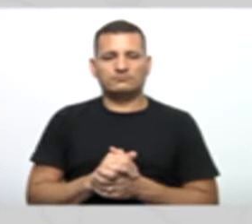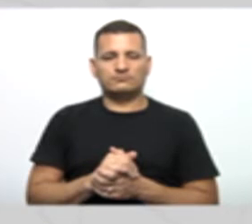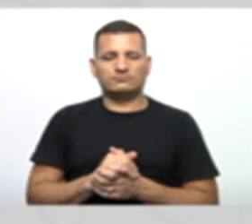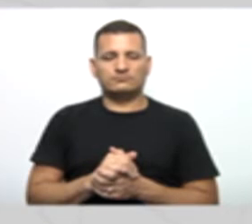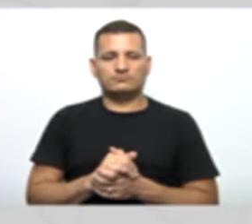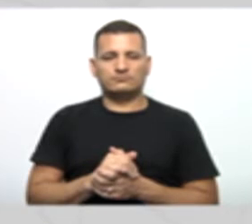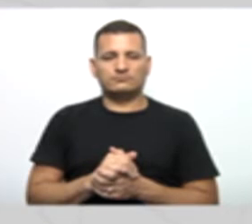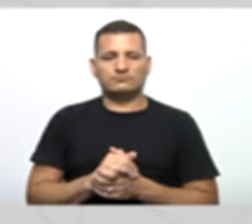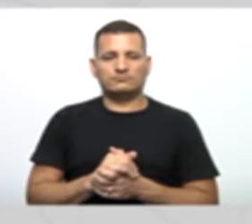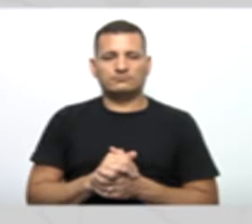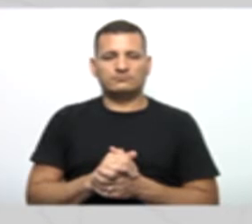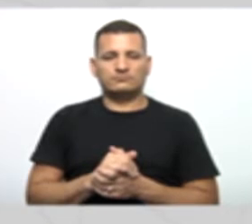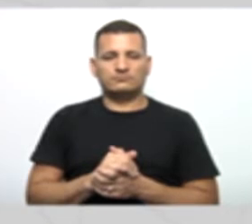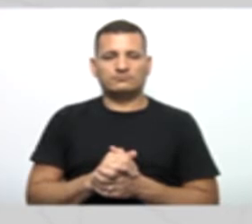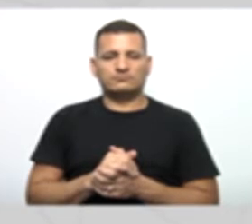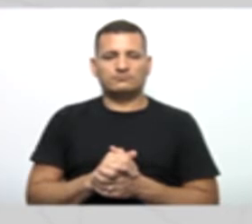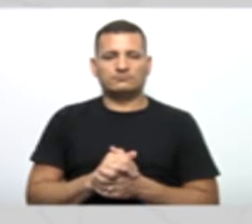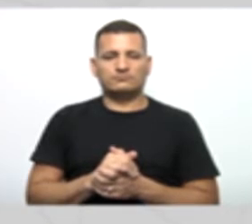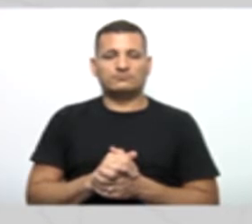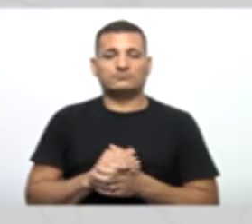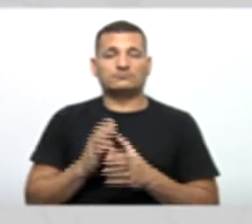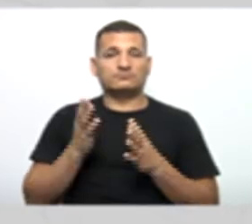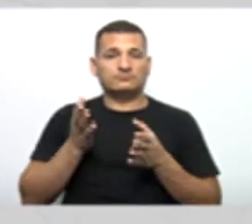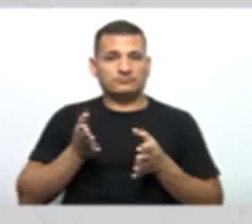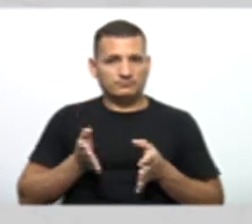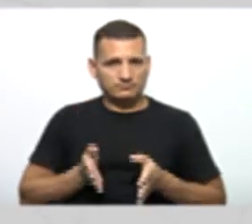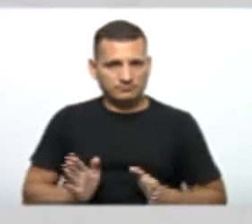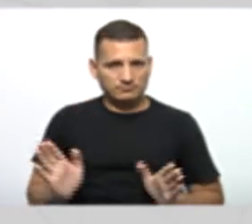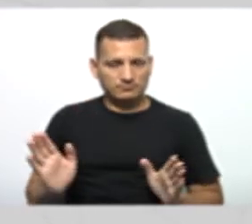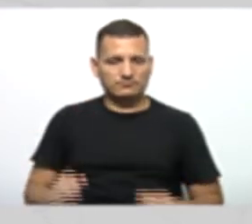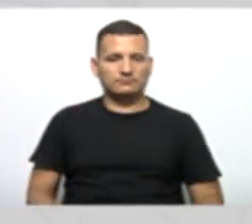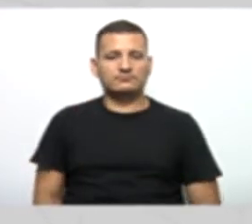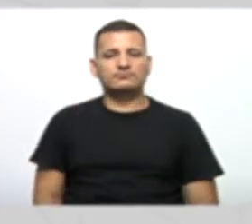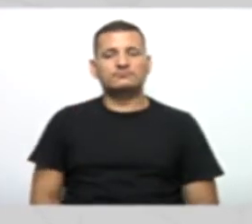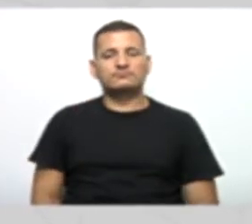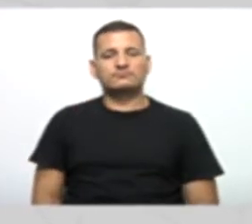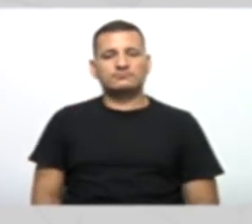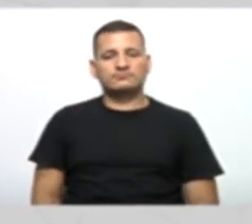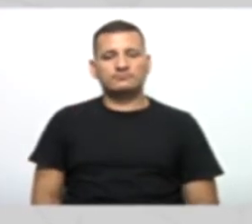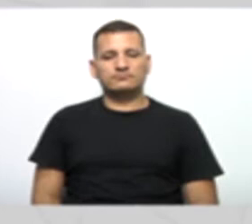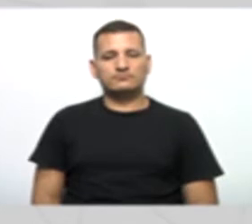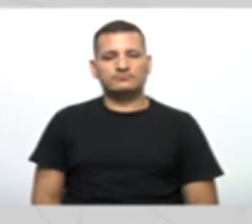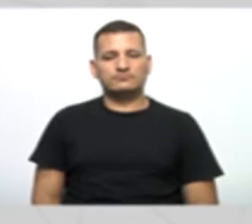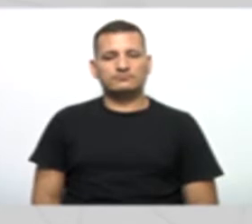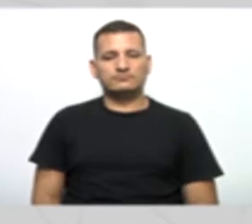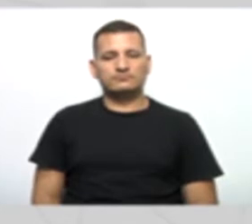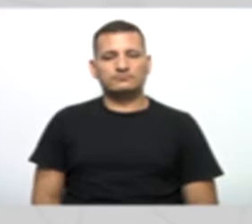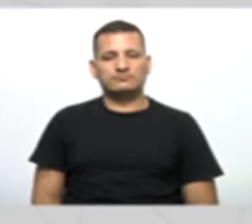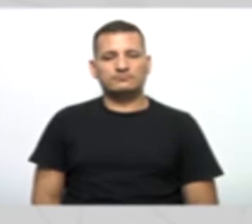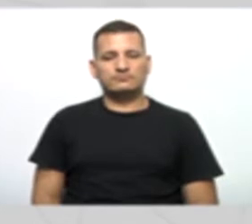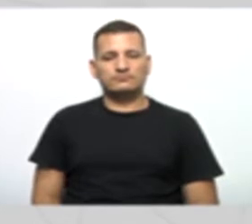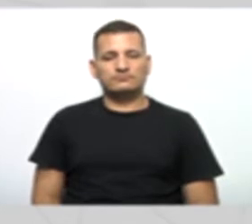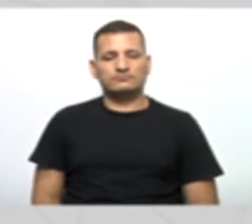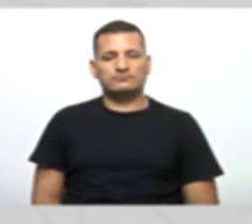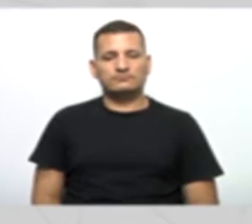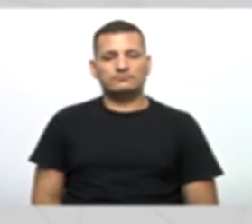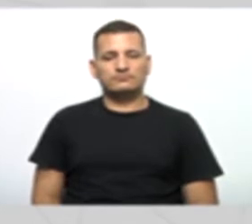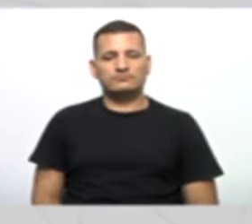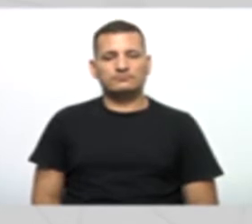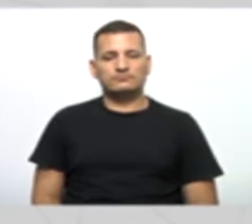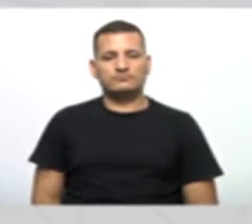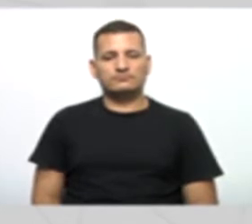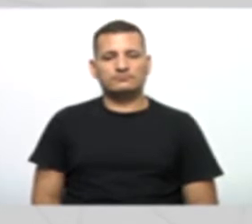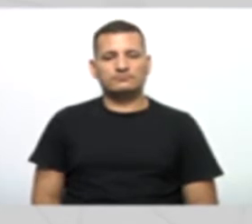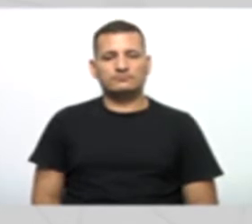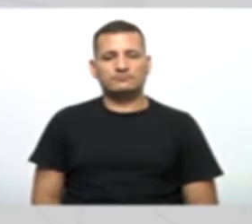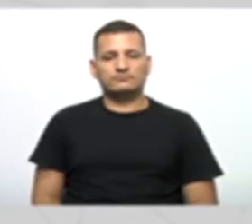só. Data de nascimento, eu vou guardar 4 posições para o ano e